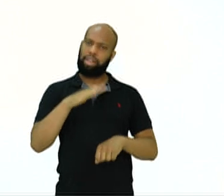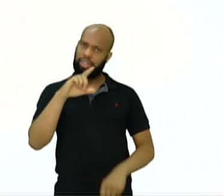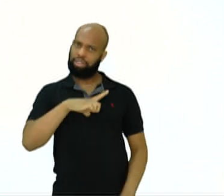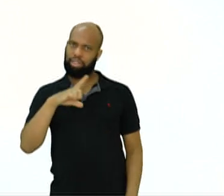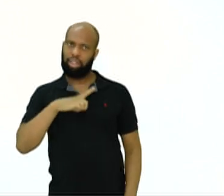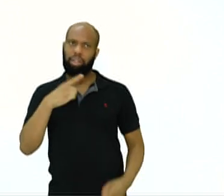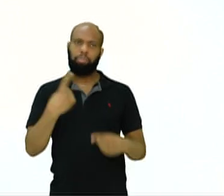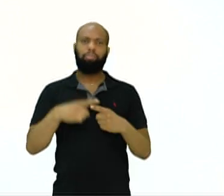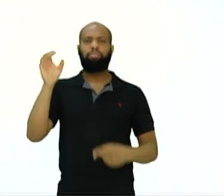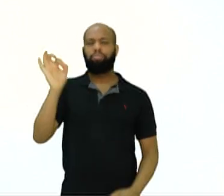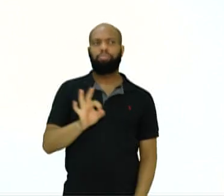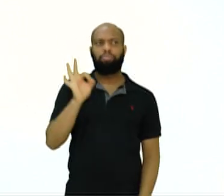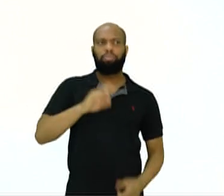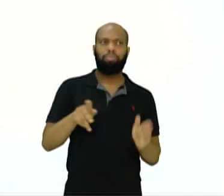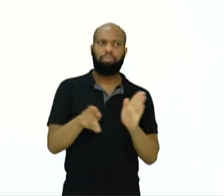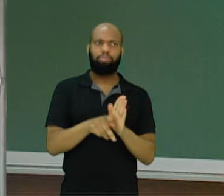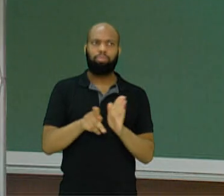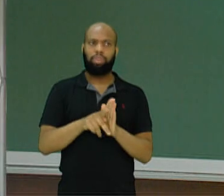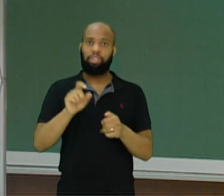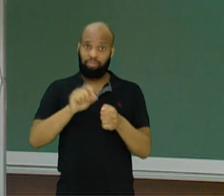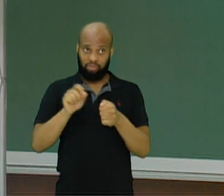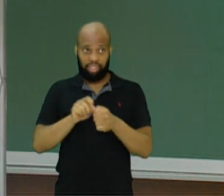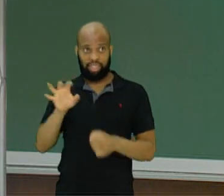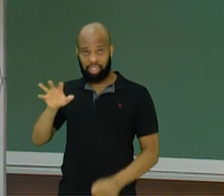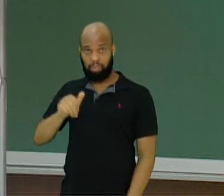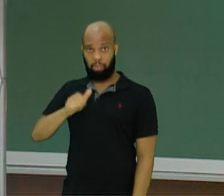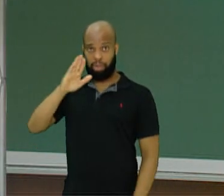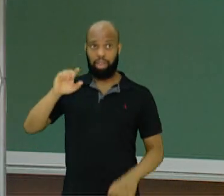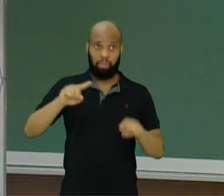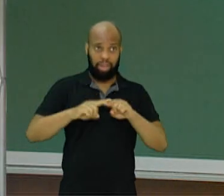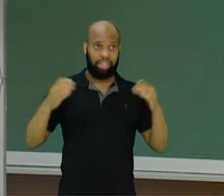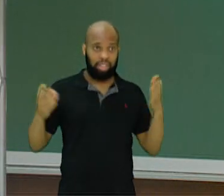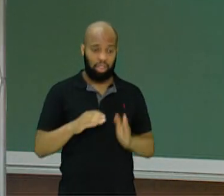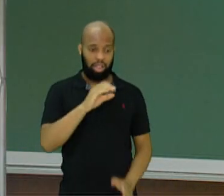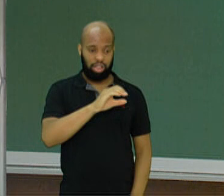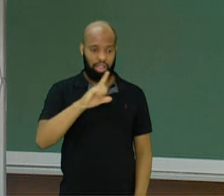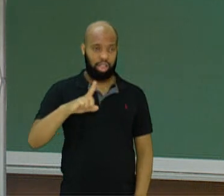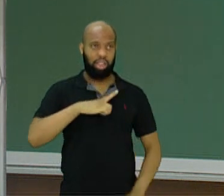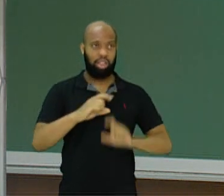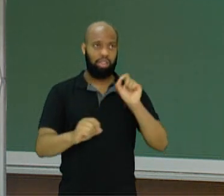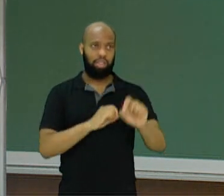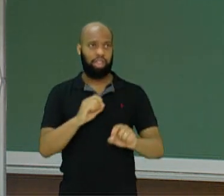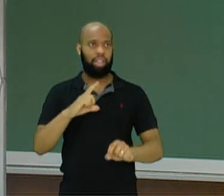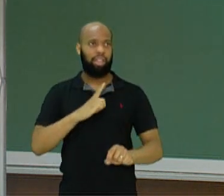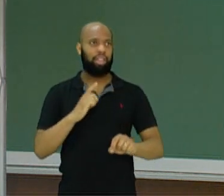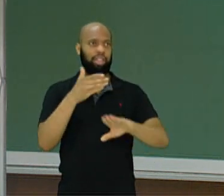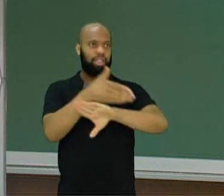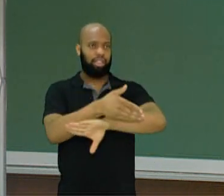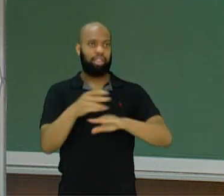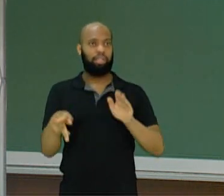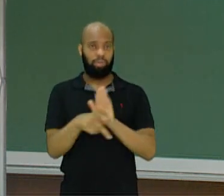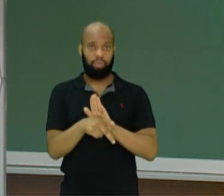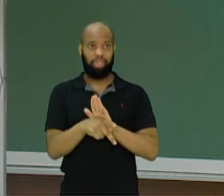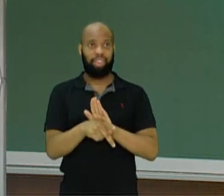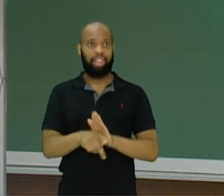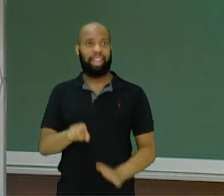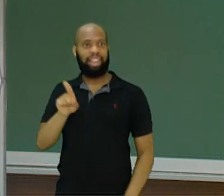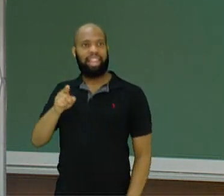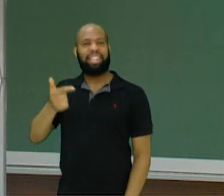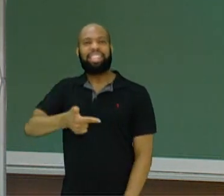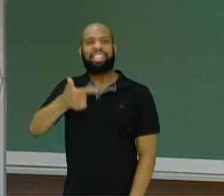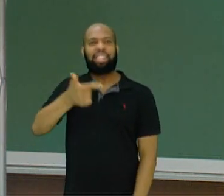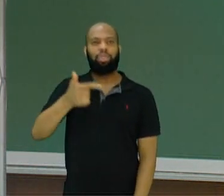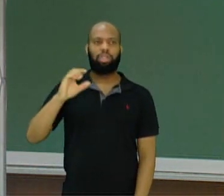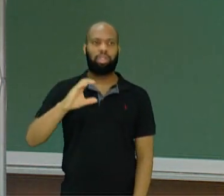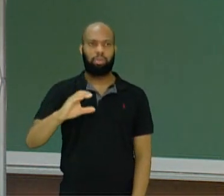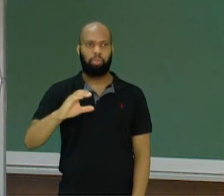A porcentagem de produção dele seria maior. Mas esse cloro poderia entrar nesse carbono. E lembra que